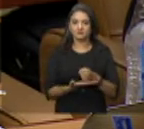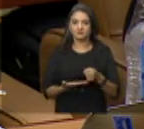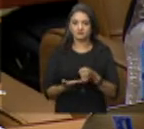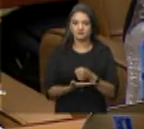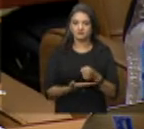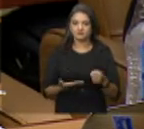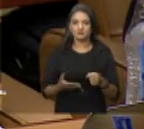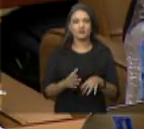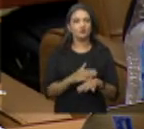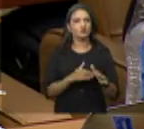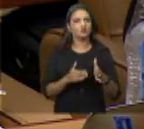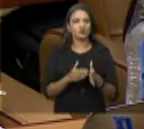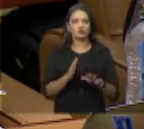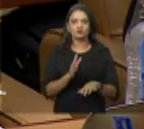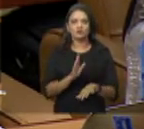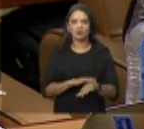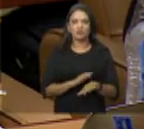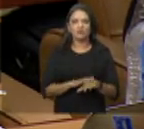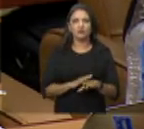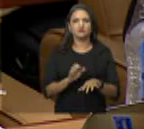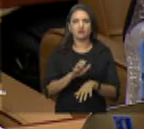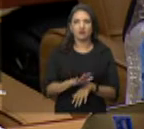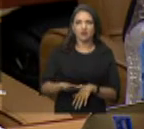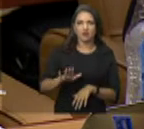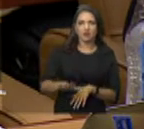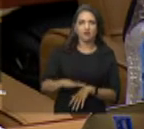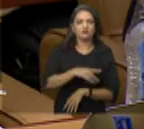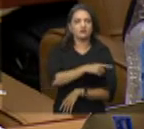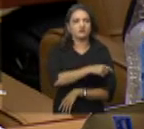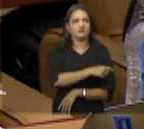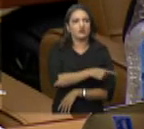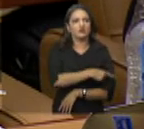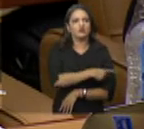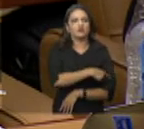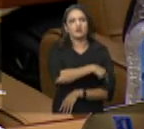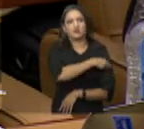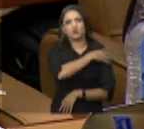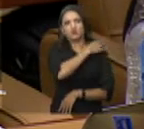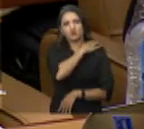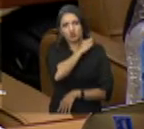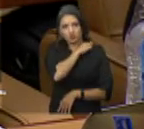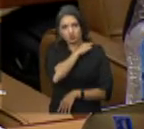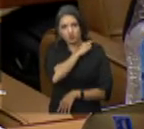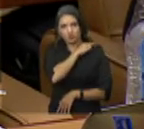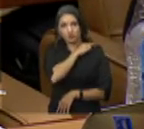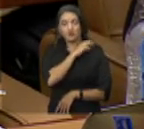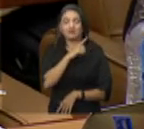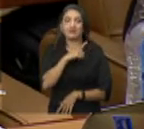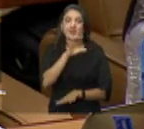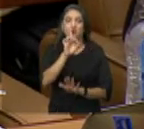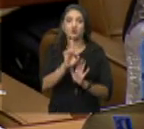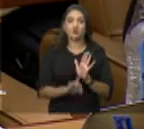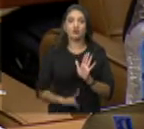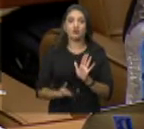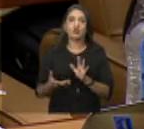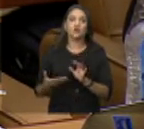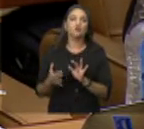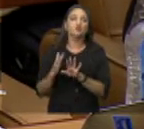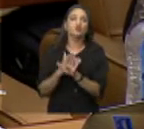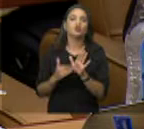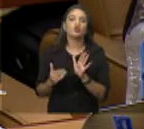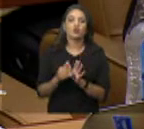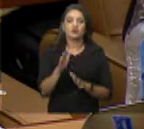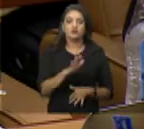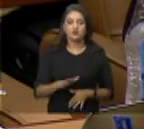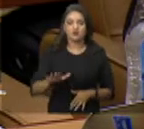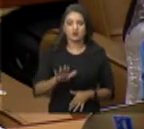as suas fases educação infantil Ensino Fundamental e ensino médio constitui direito fundamental de todas as